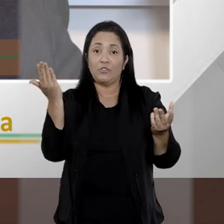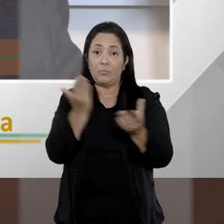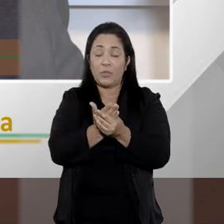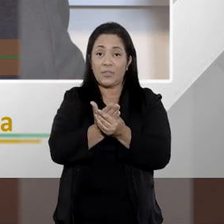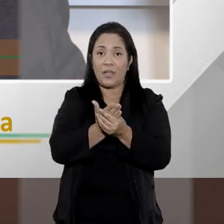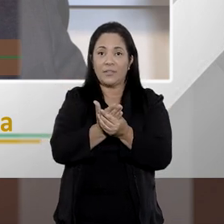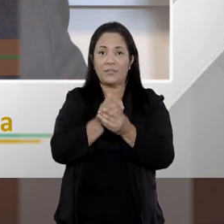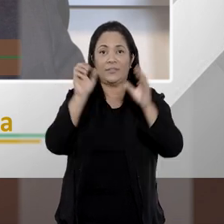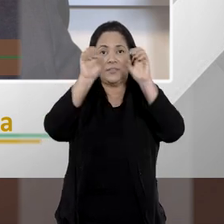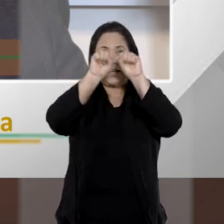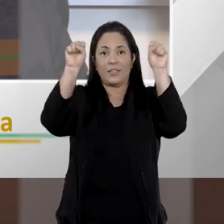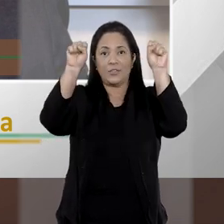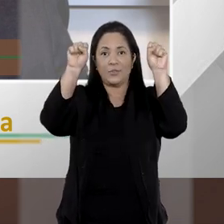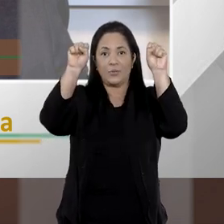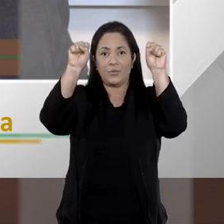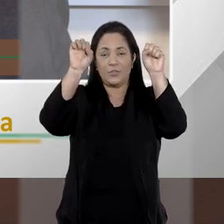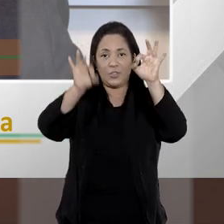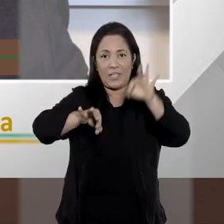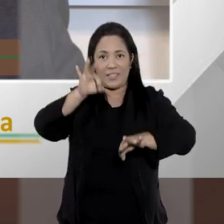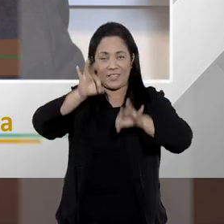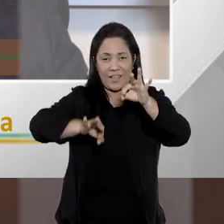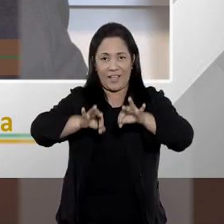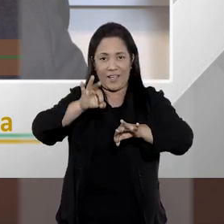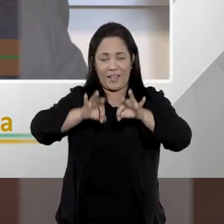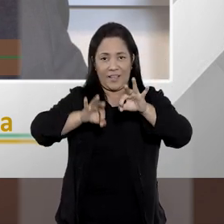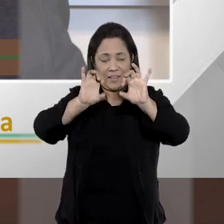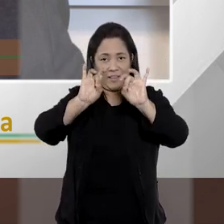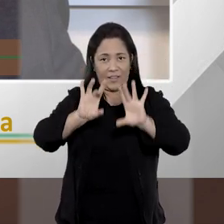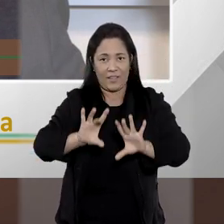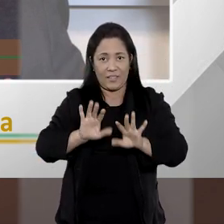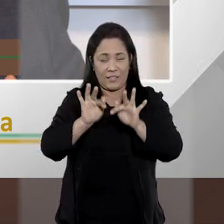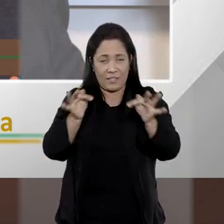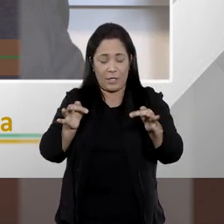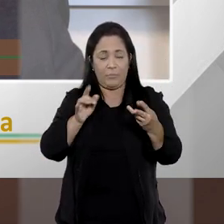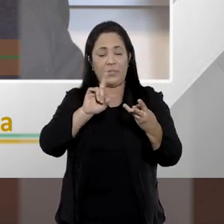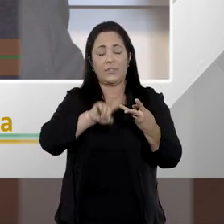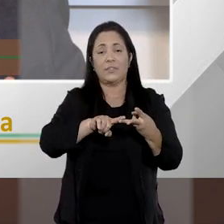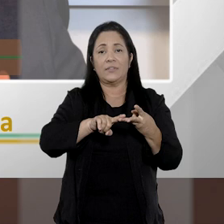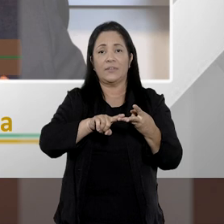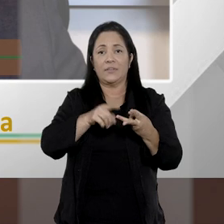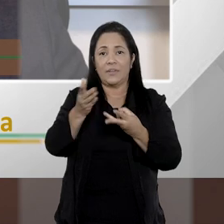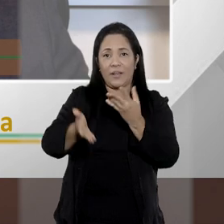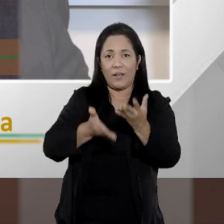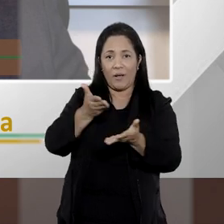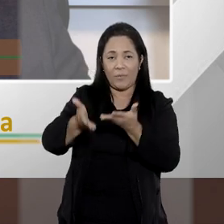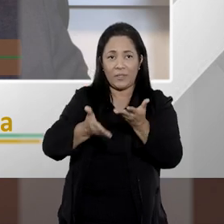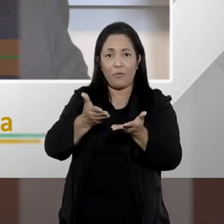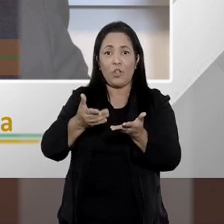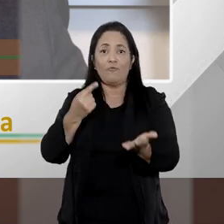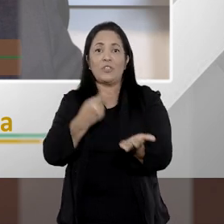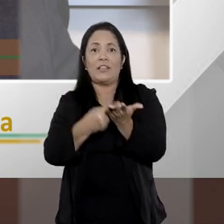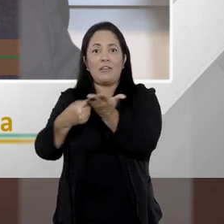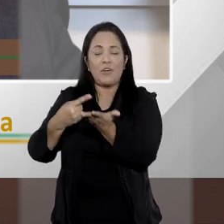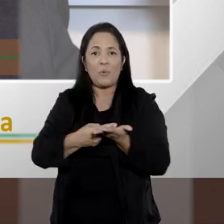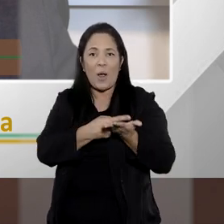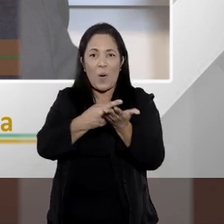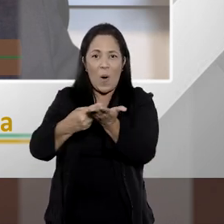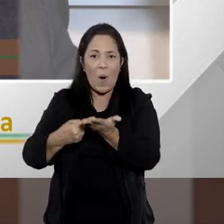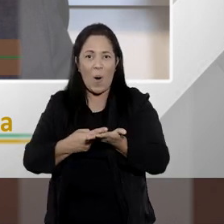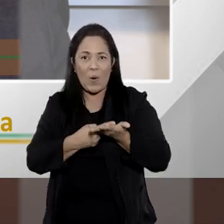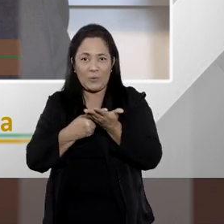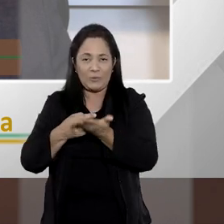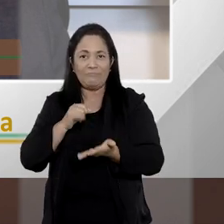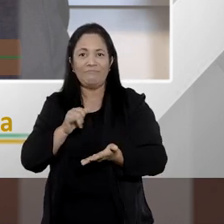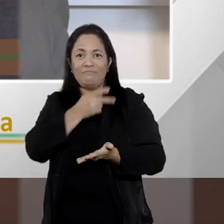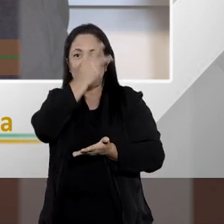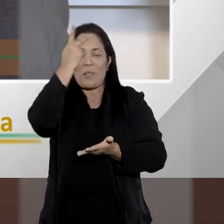na justiça especial, nos crimes de menor potencial e médio potencial ofensivo, a colaboração premiada, quando nós estamos tratando dos